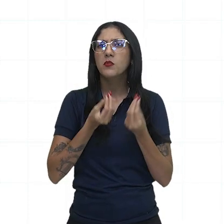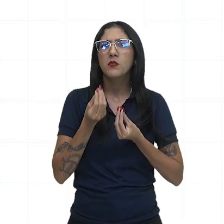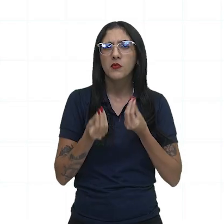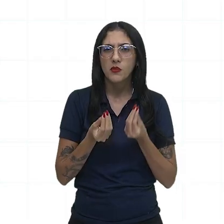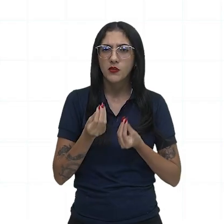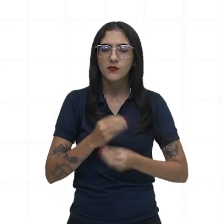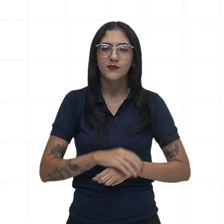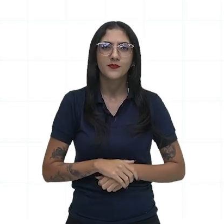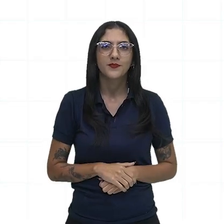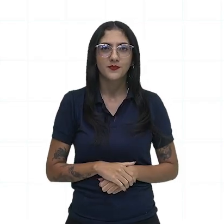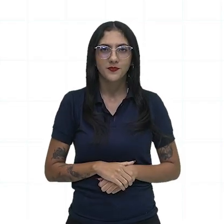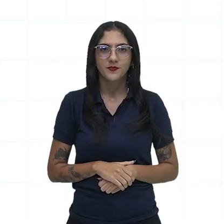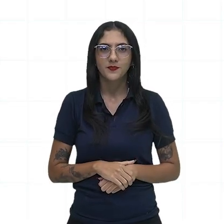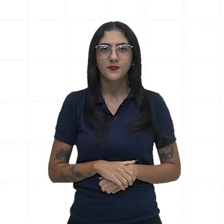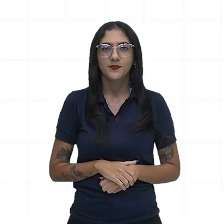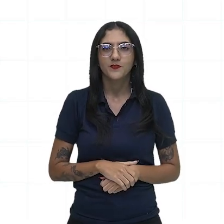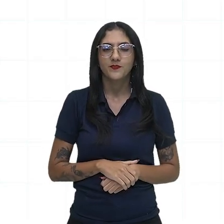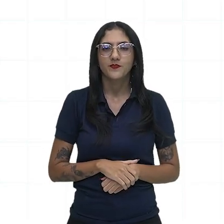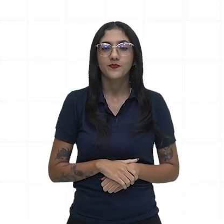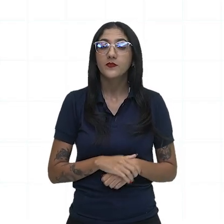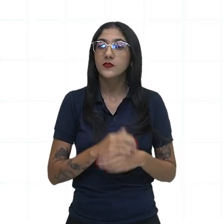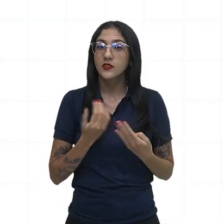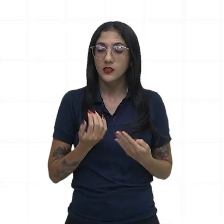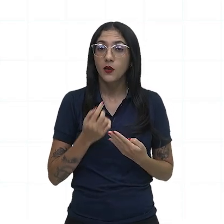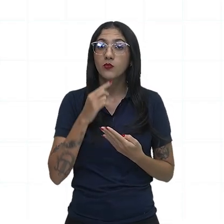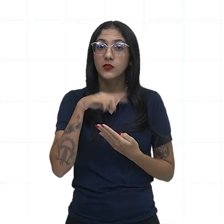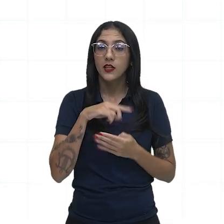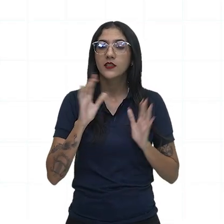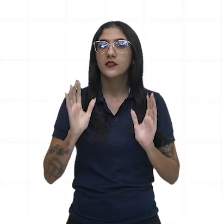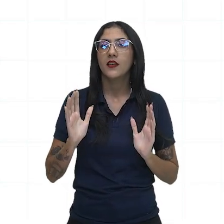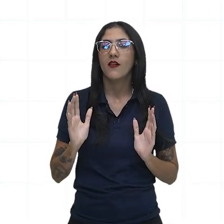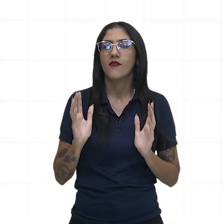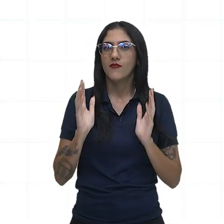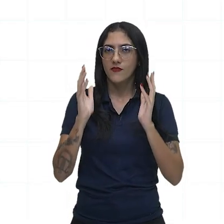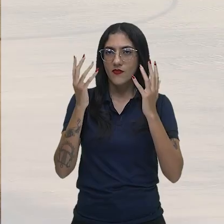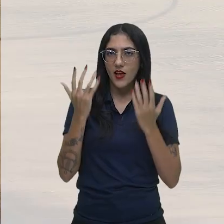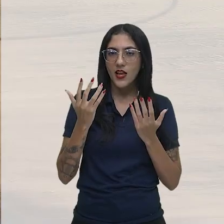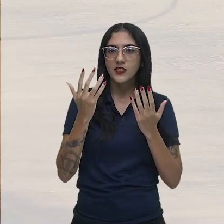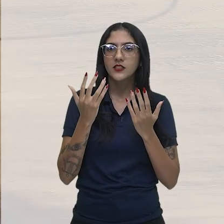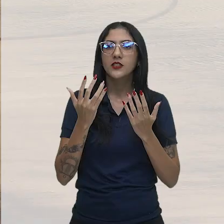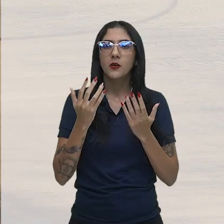mim. Olha só, durante essa festividade,